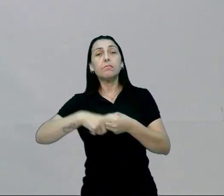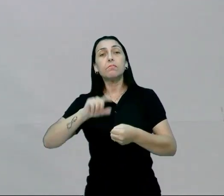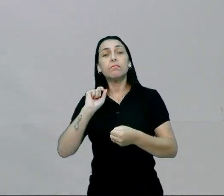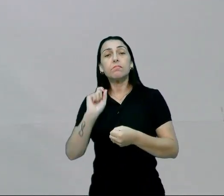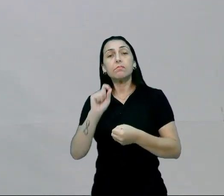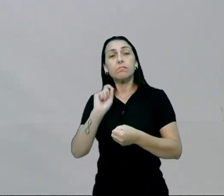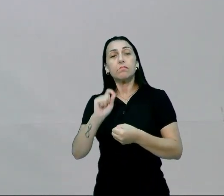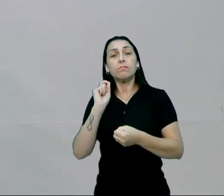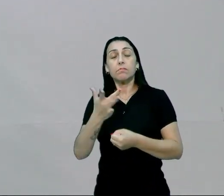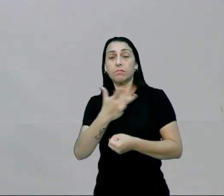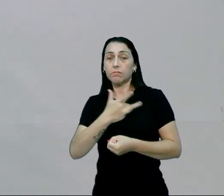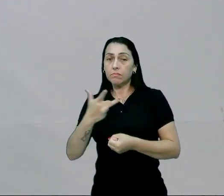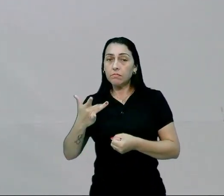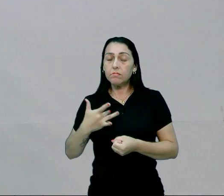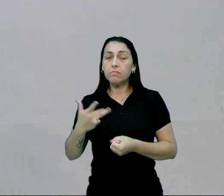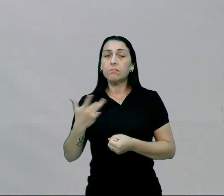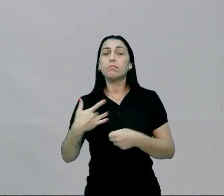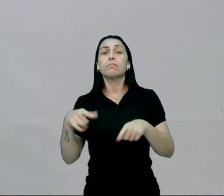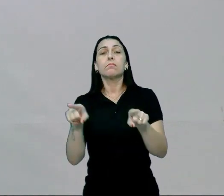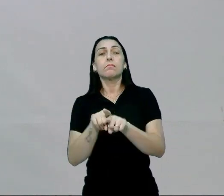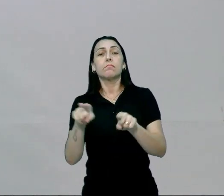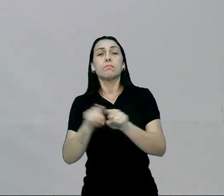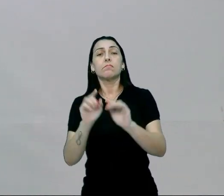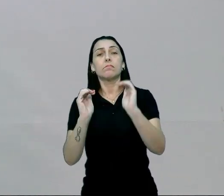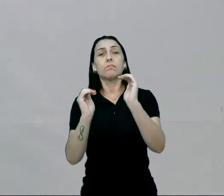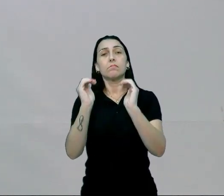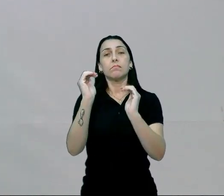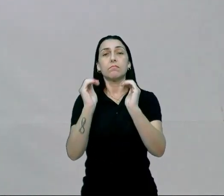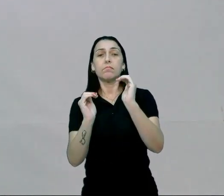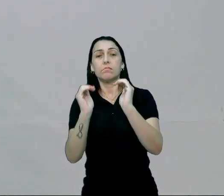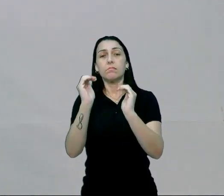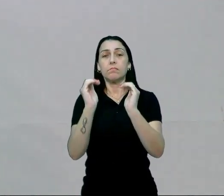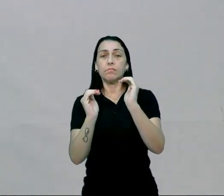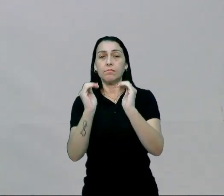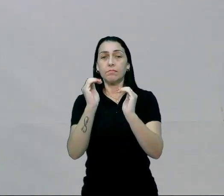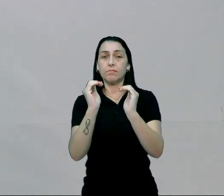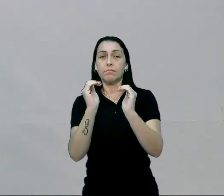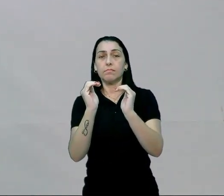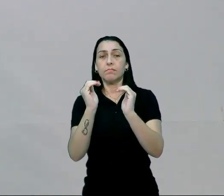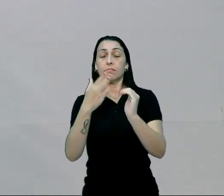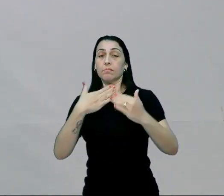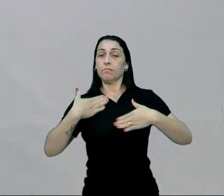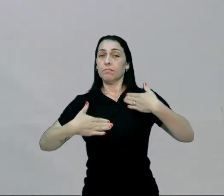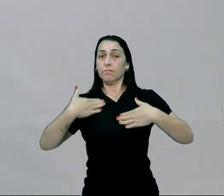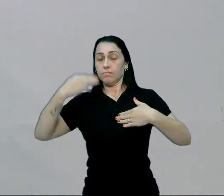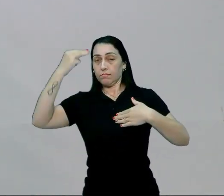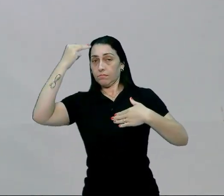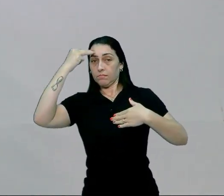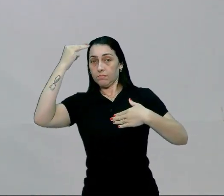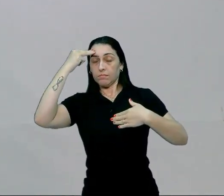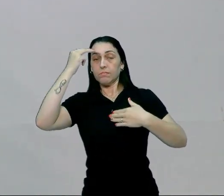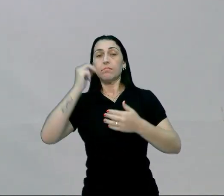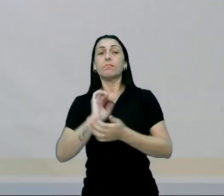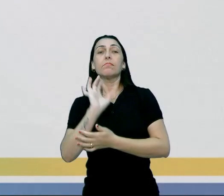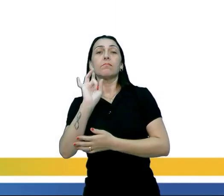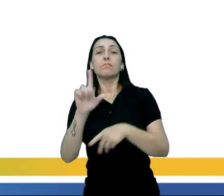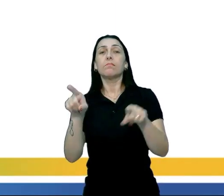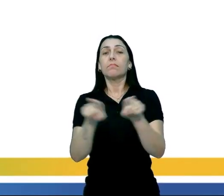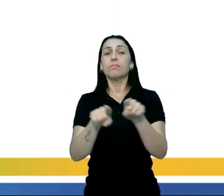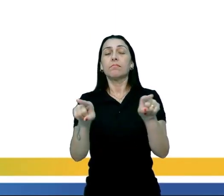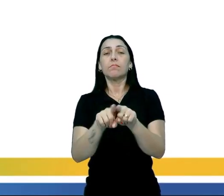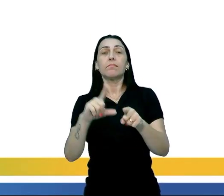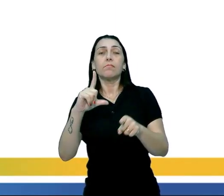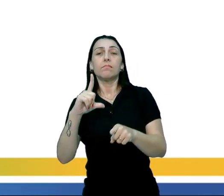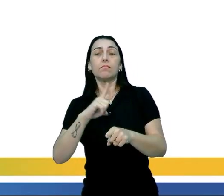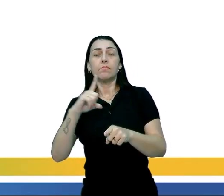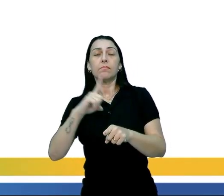para o aspecto da saúde, né? Tanto no seu equilíbrio físico, no seu equilíbrio emocional, né? Mental, só que também tem